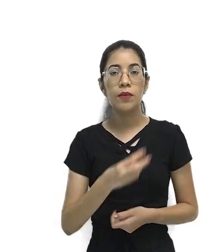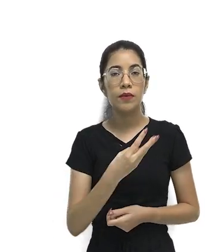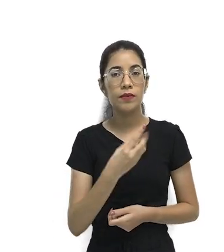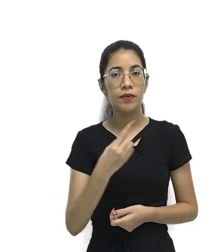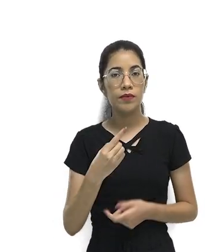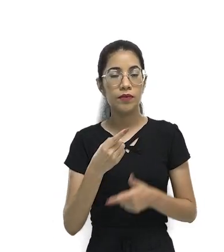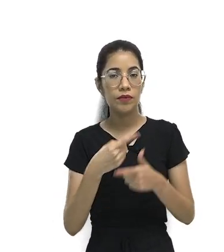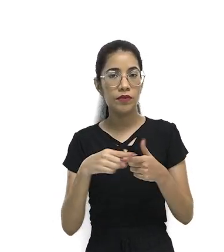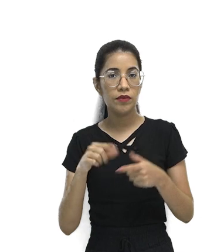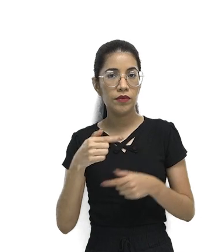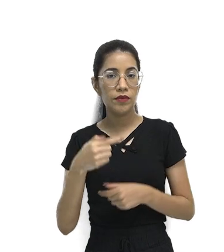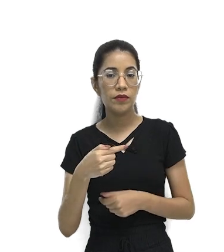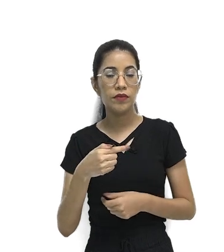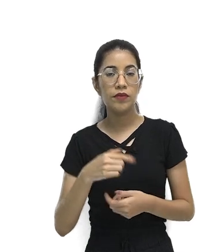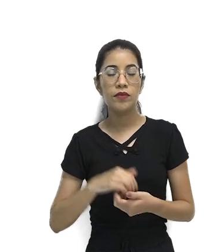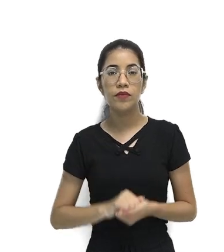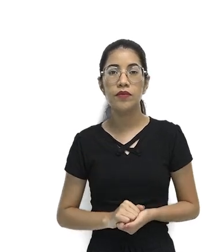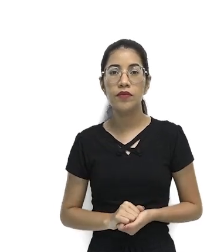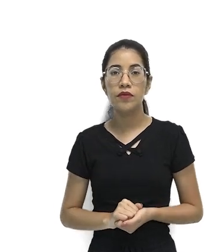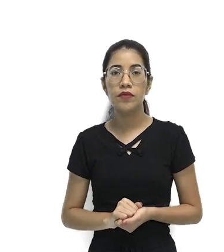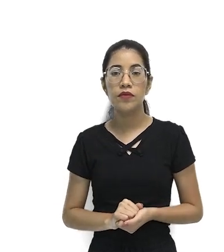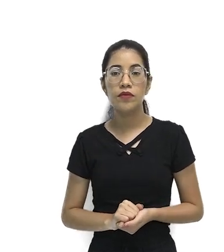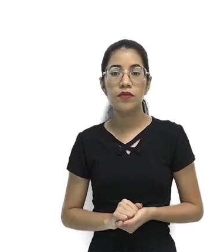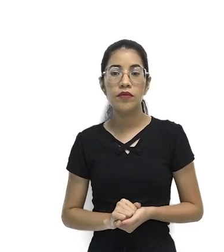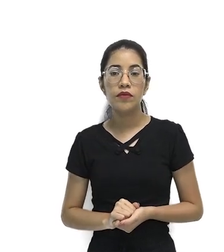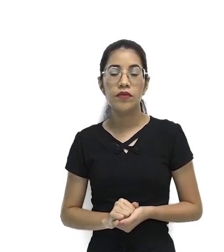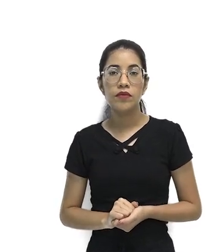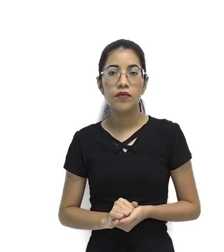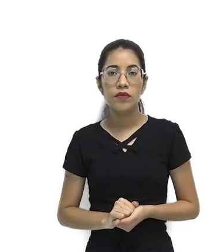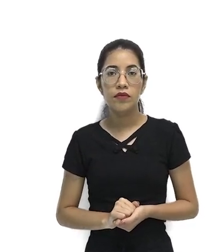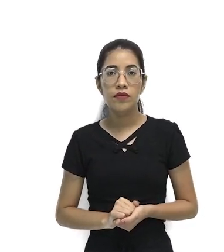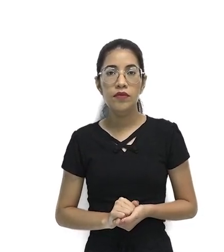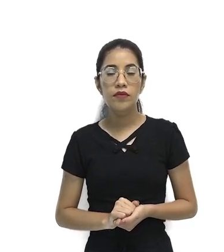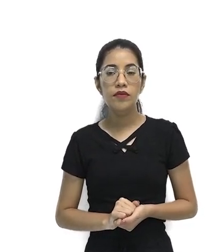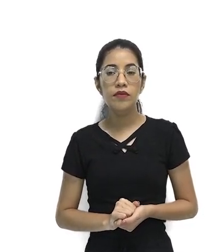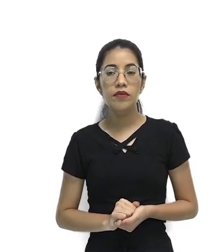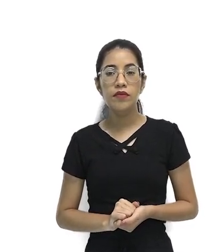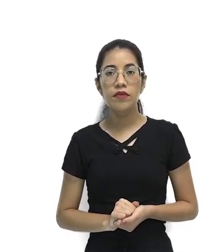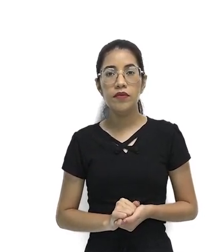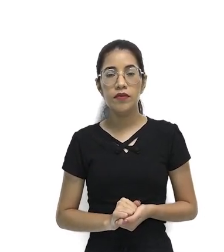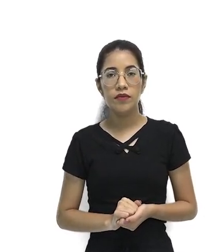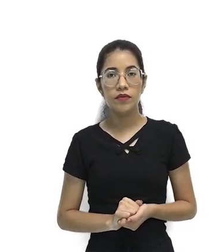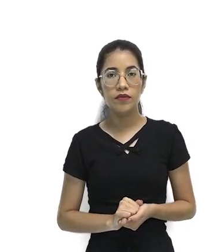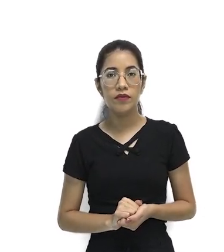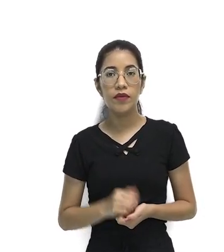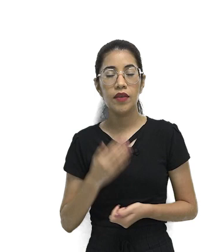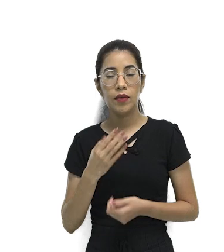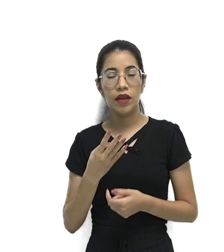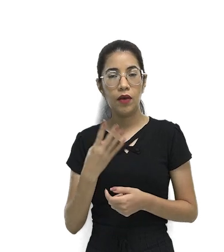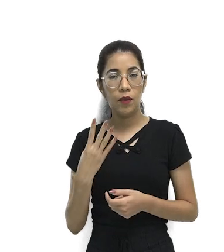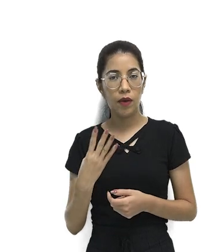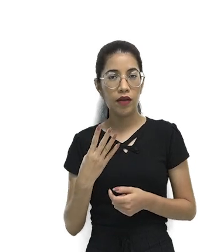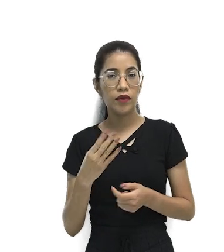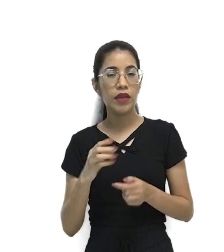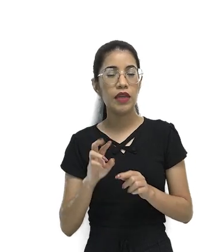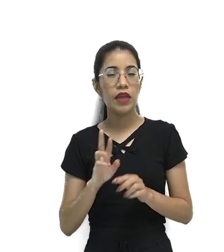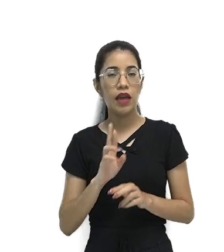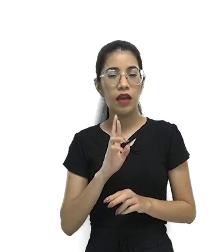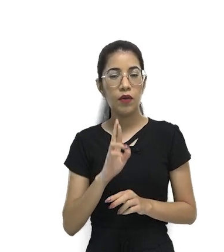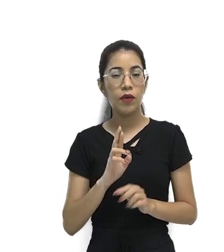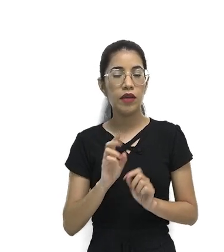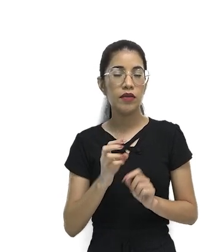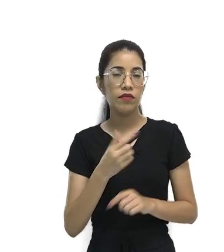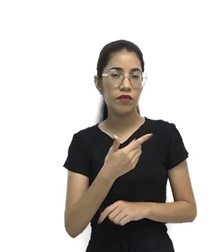só, 4 vezes 7, 28, subtrai aqui, sobra 3 dias, tá? Então,